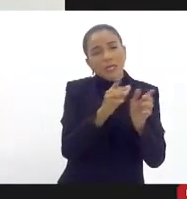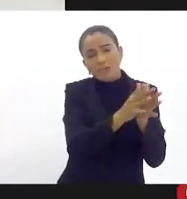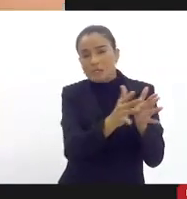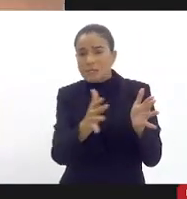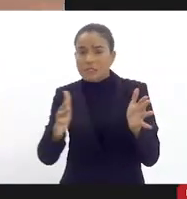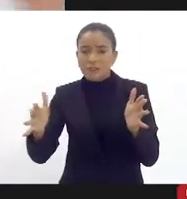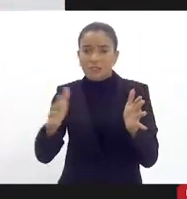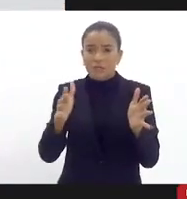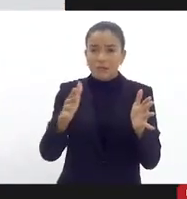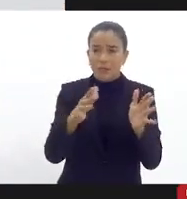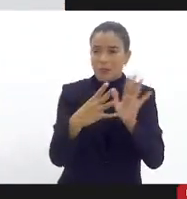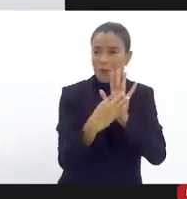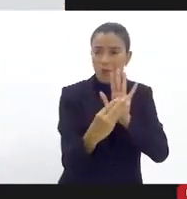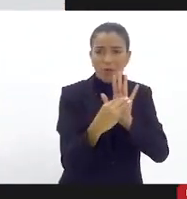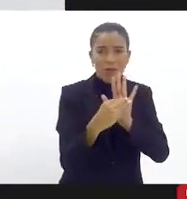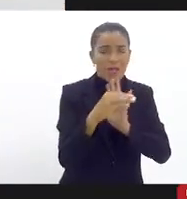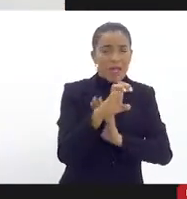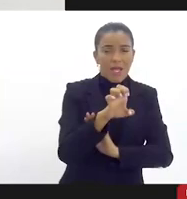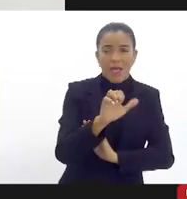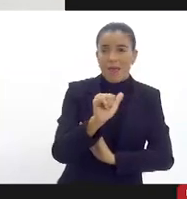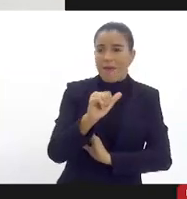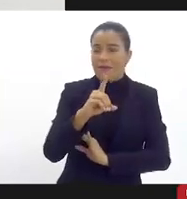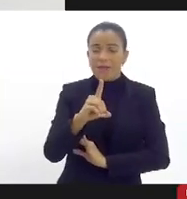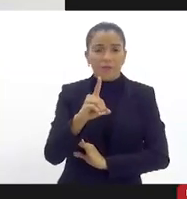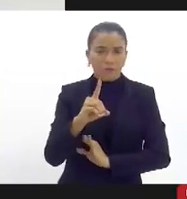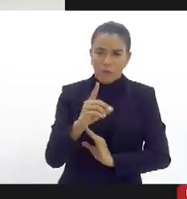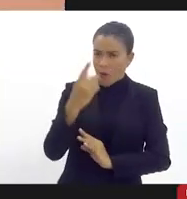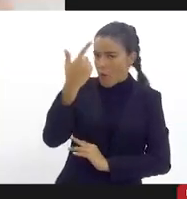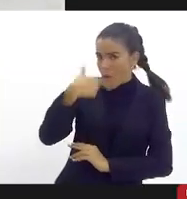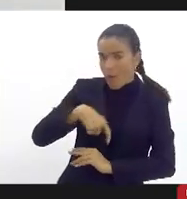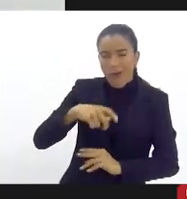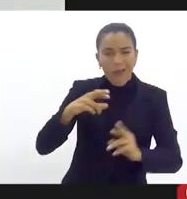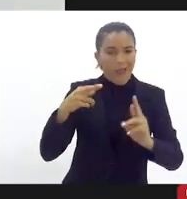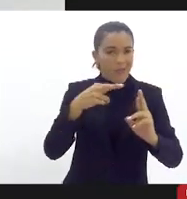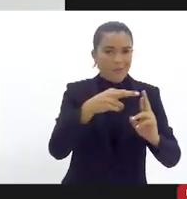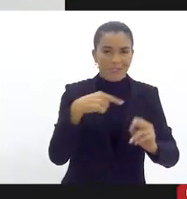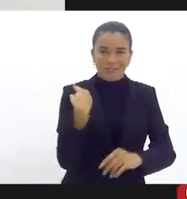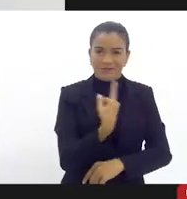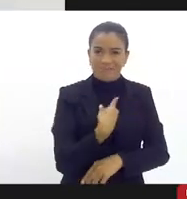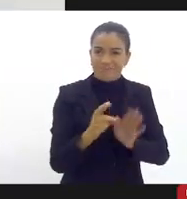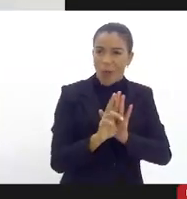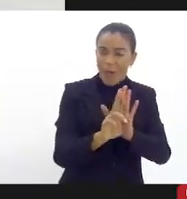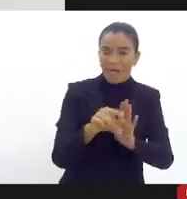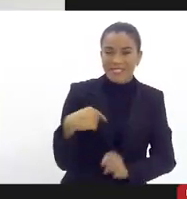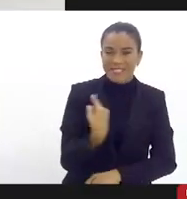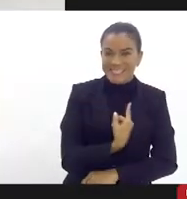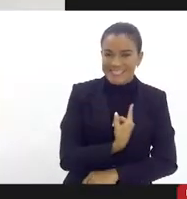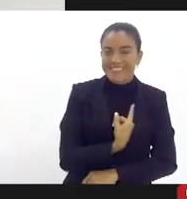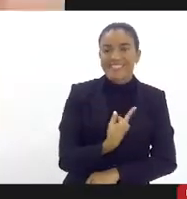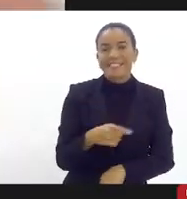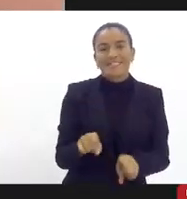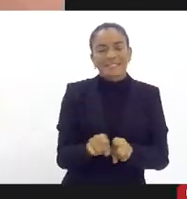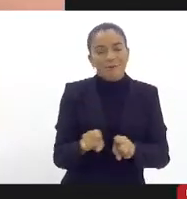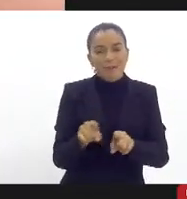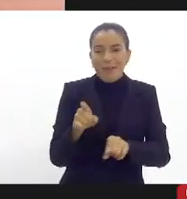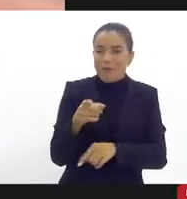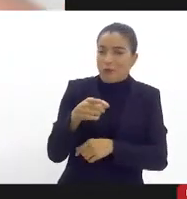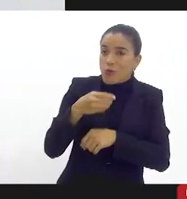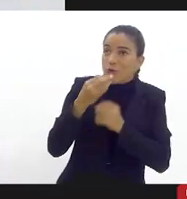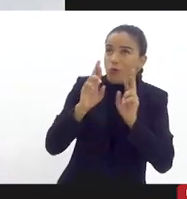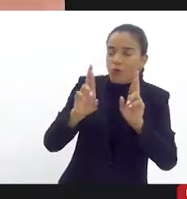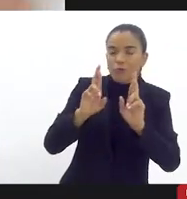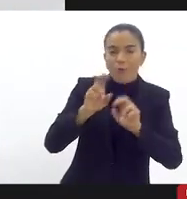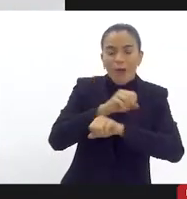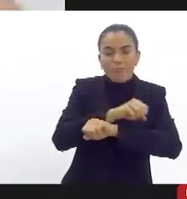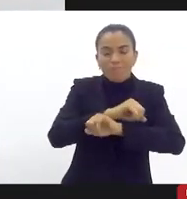é desse modelo de EAD não nos representa isso inclusive é bom bem Que fique claro né aqui para